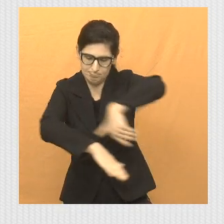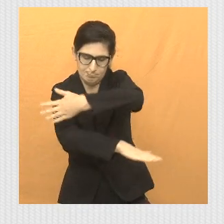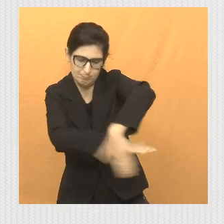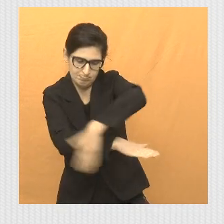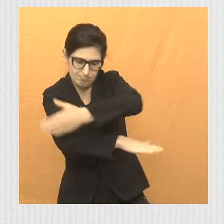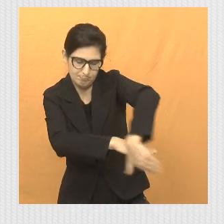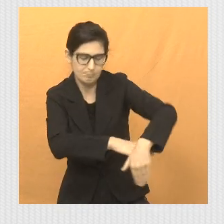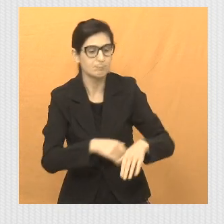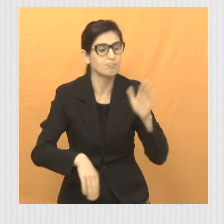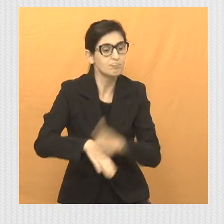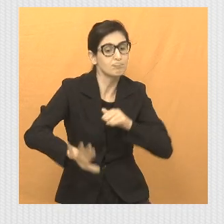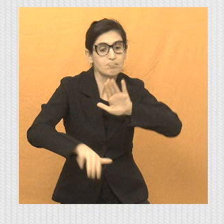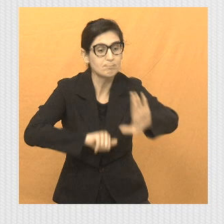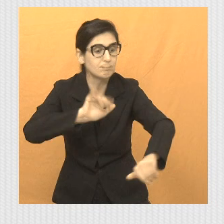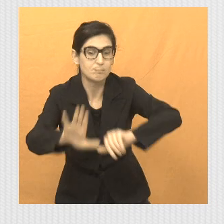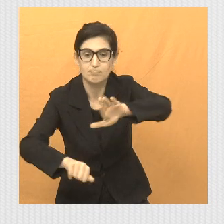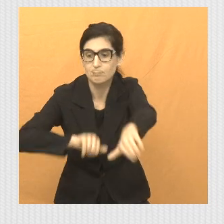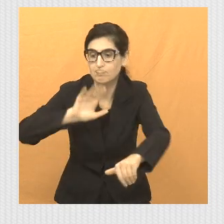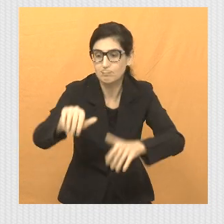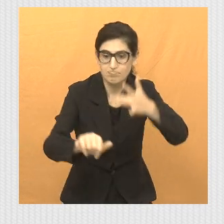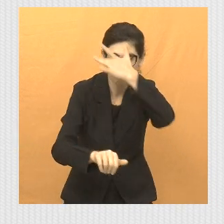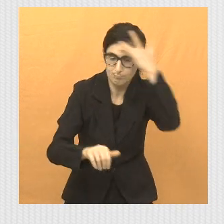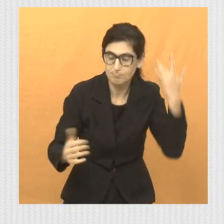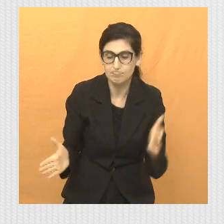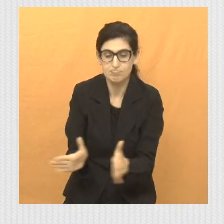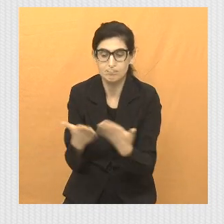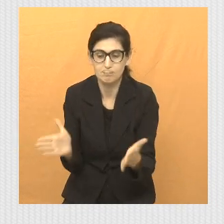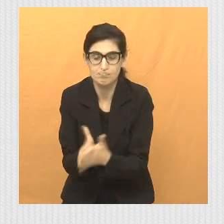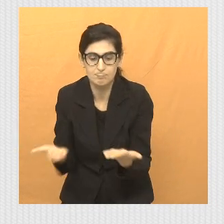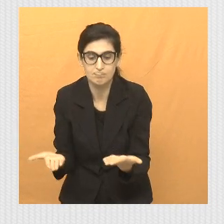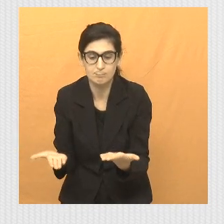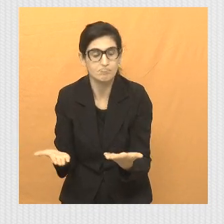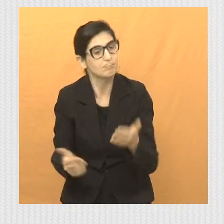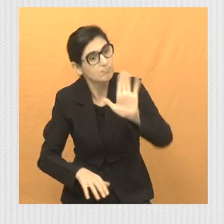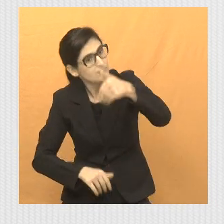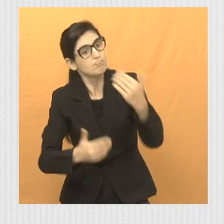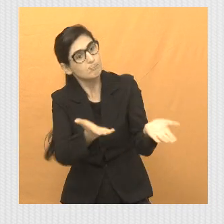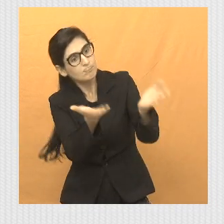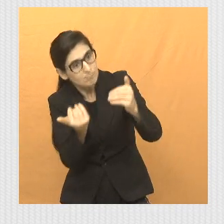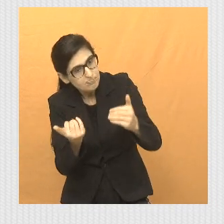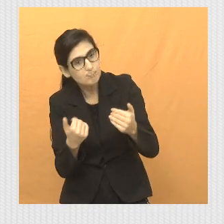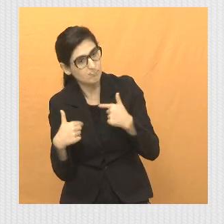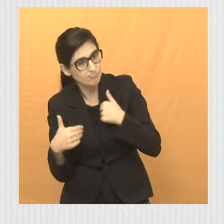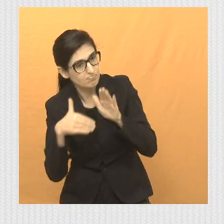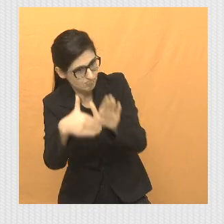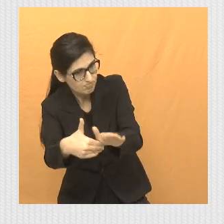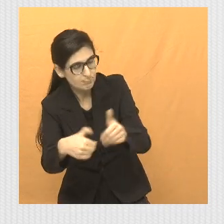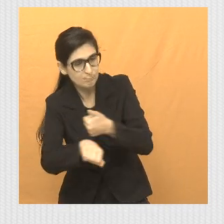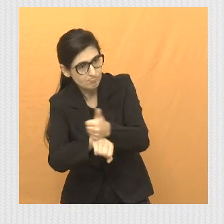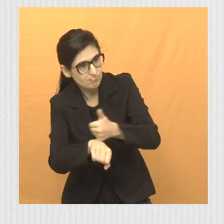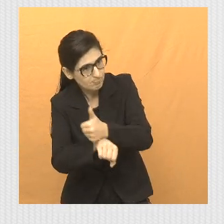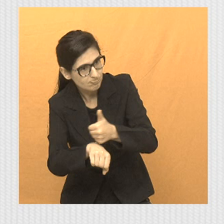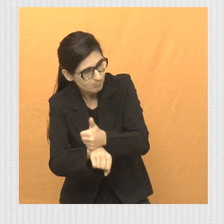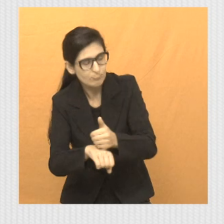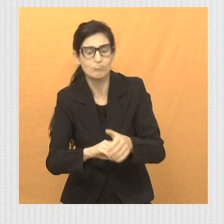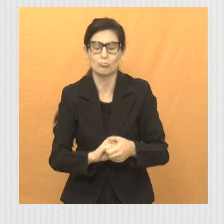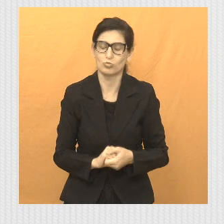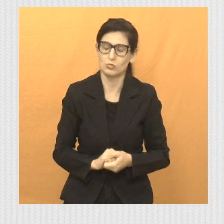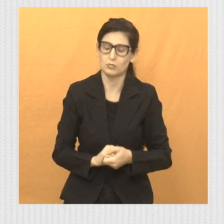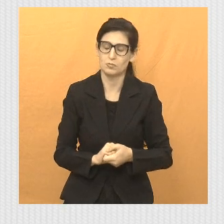primeiras abordagens de pacientes em situação de rua. Então, num primeiro momento,